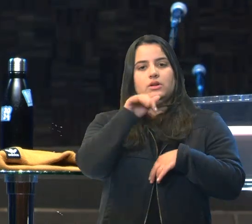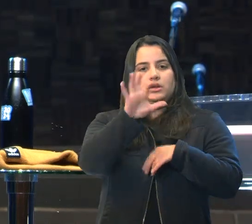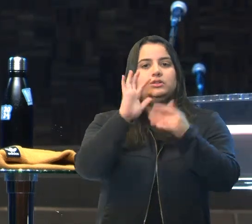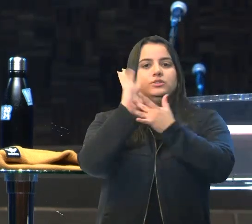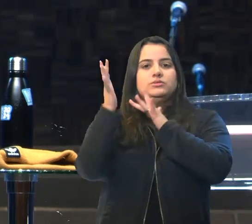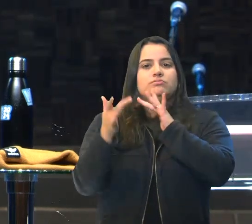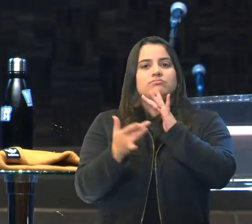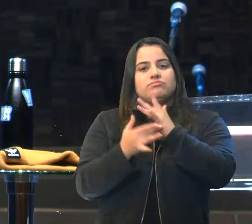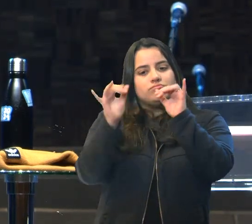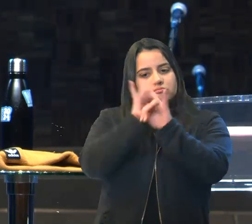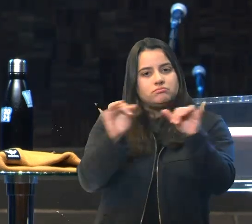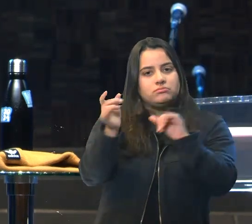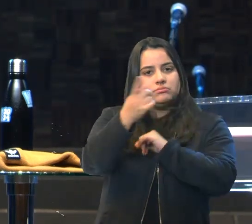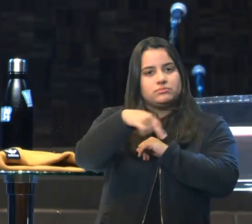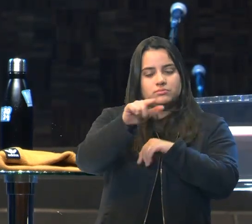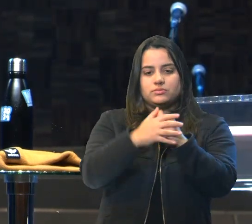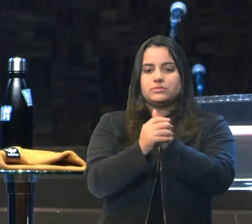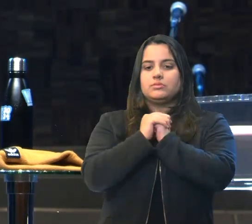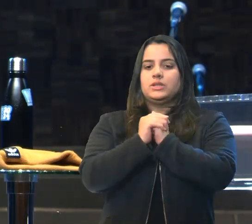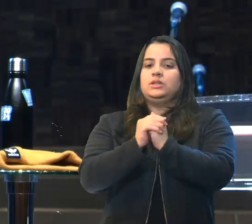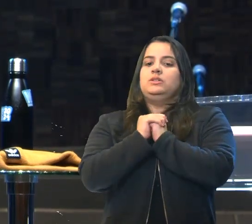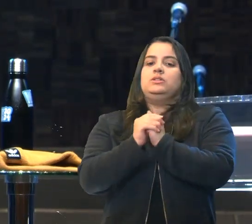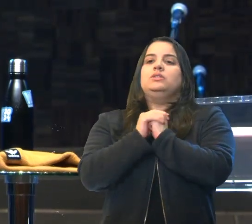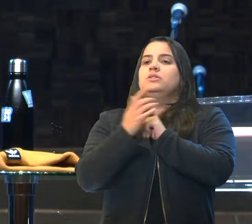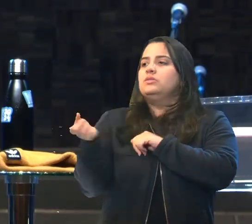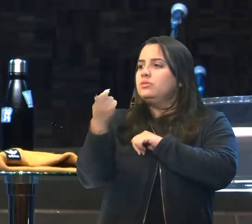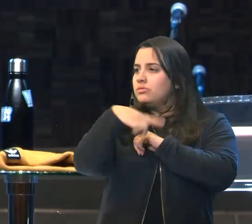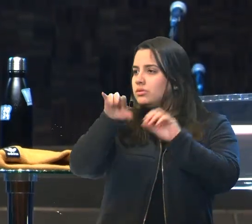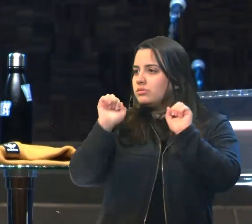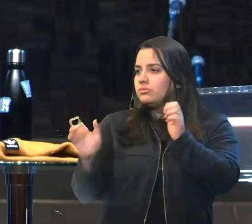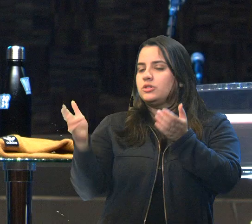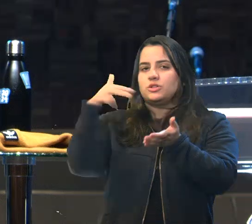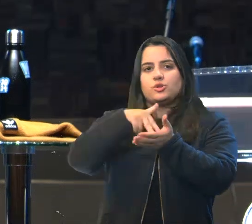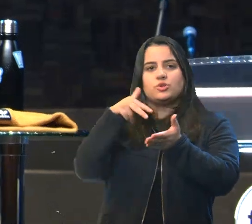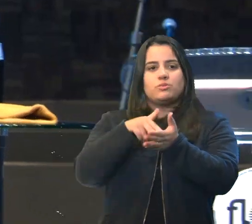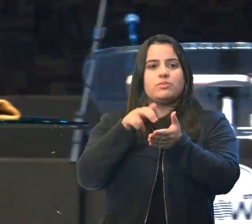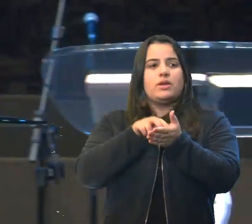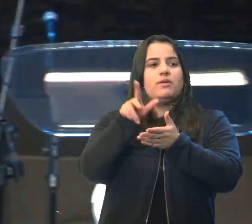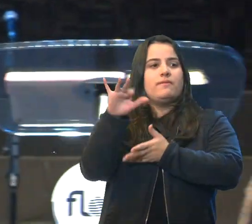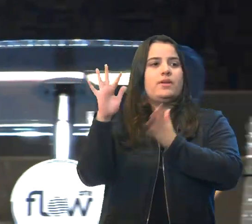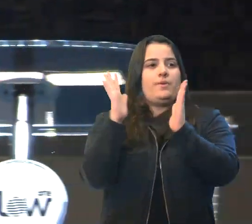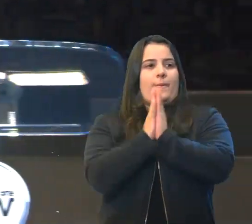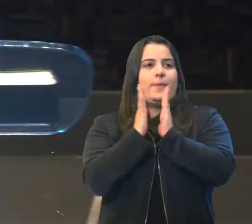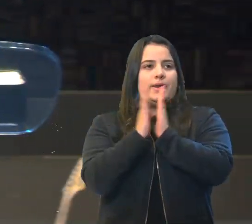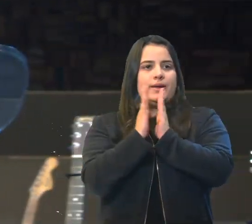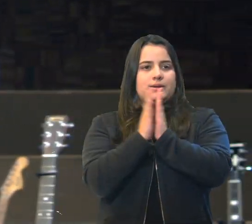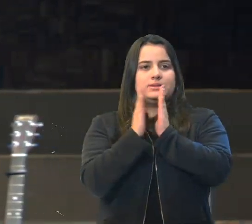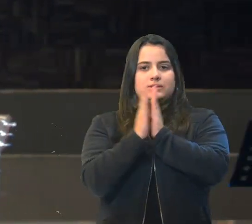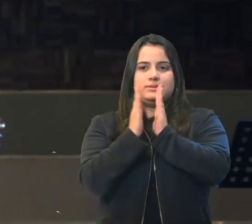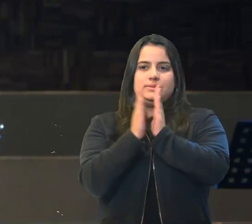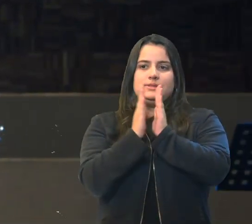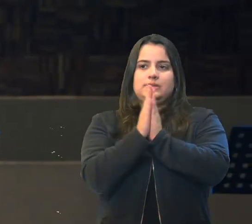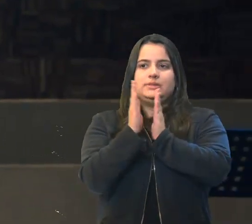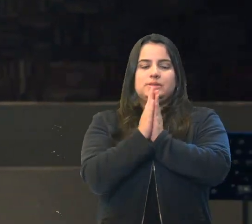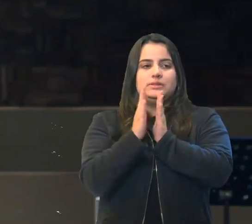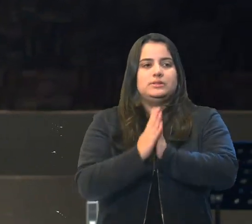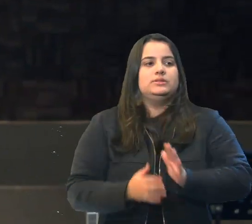para você. Amém? Fica de pé no seu lugar, vamos orar juntos.